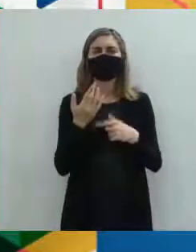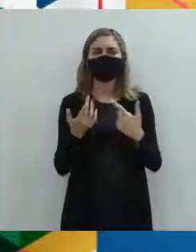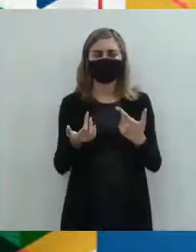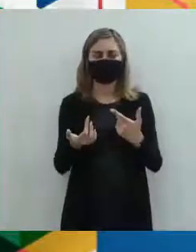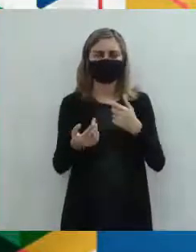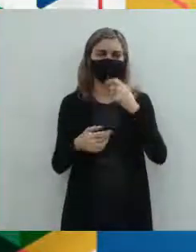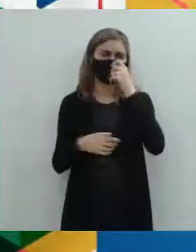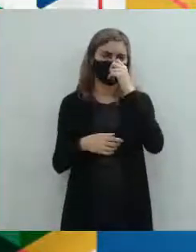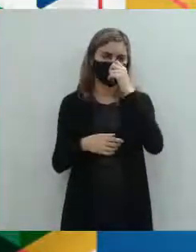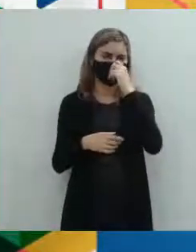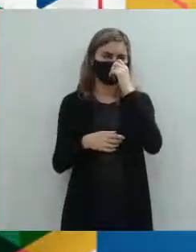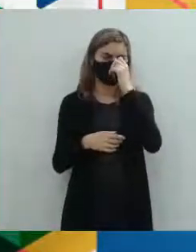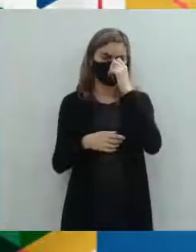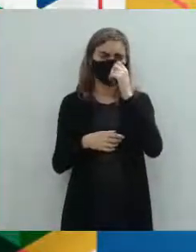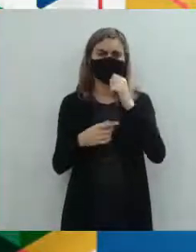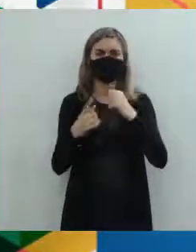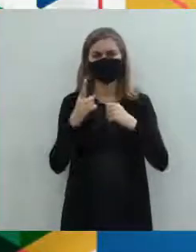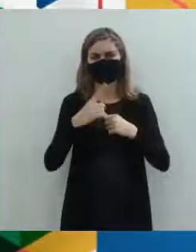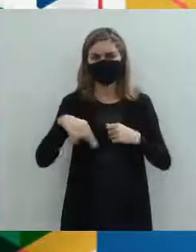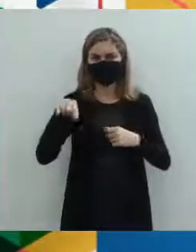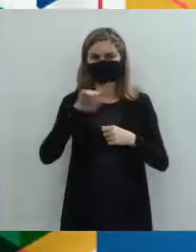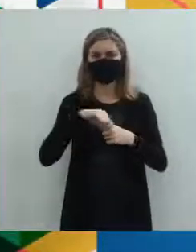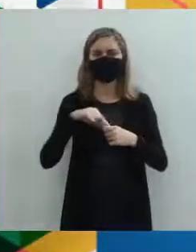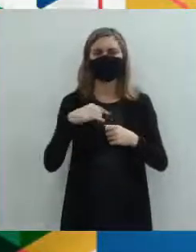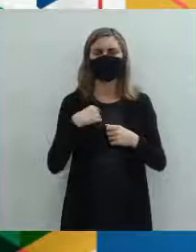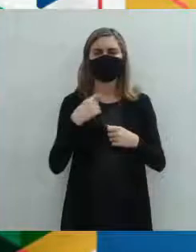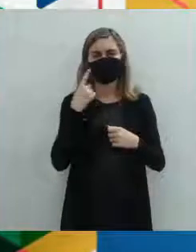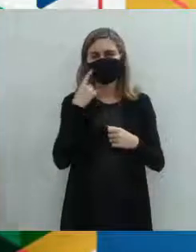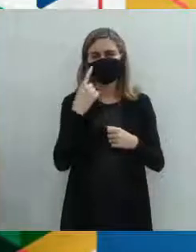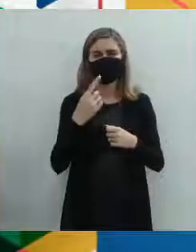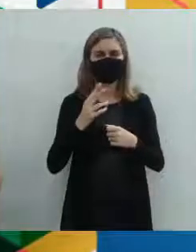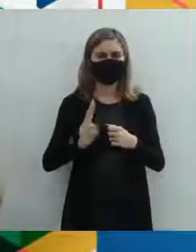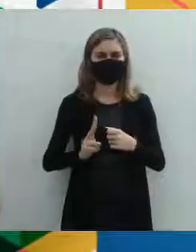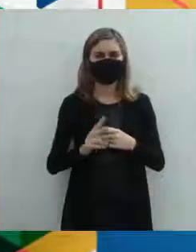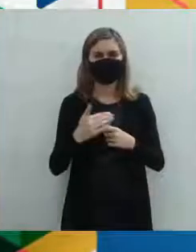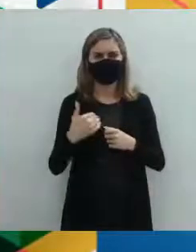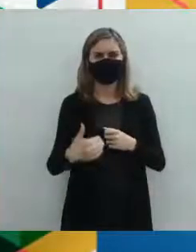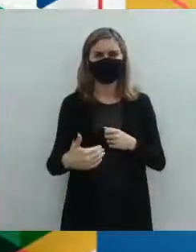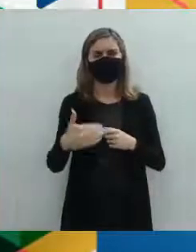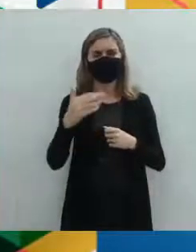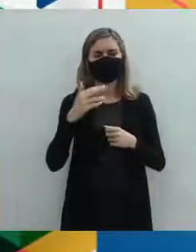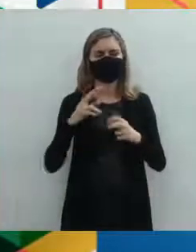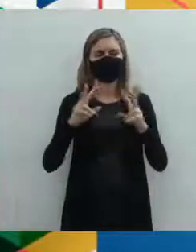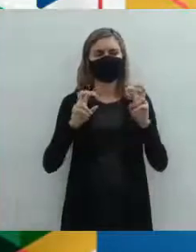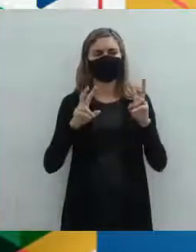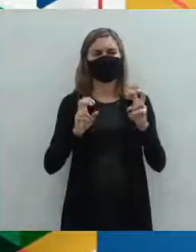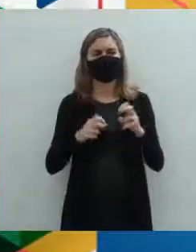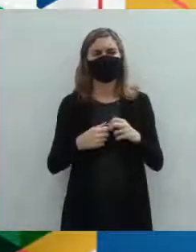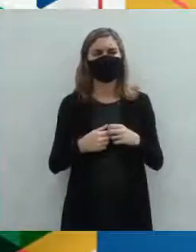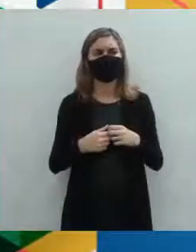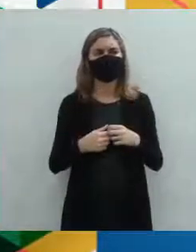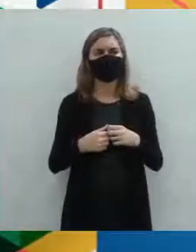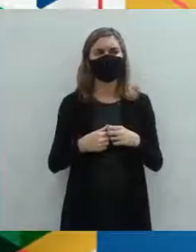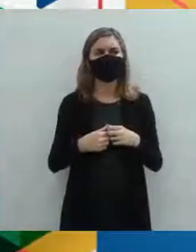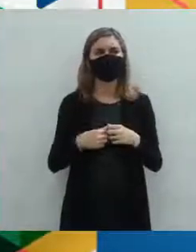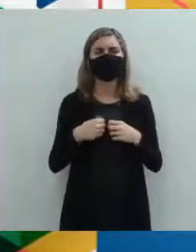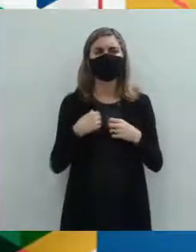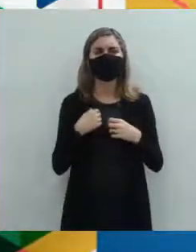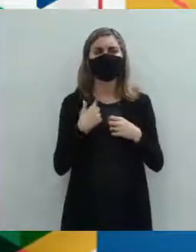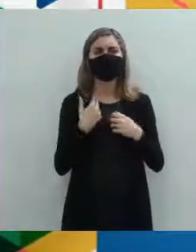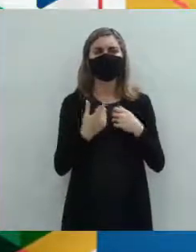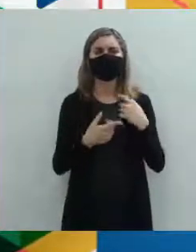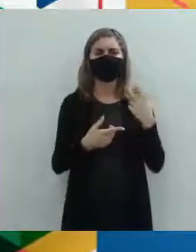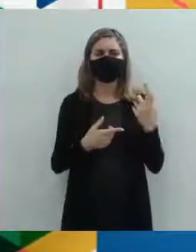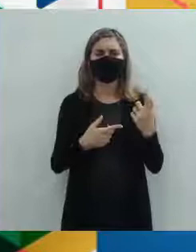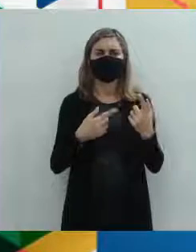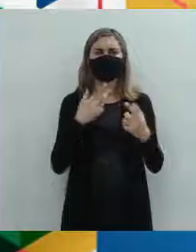Muito bem. Nós vamos prosseguir agora o nosso assunto aqui, beleza? Bom,